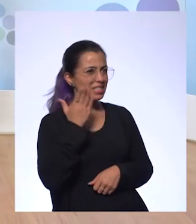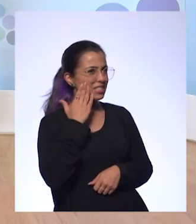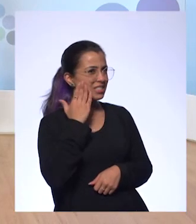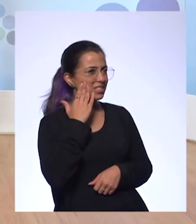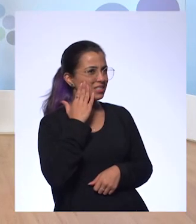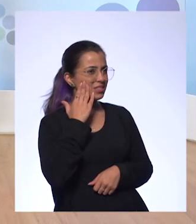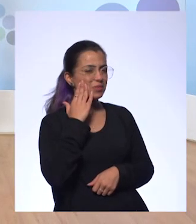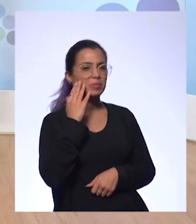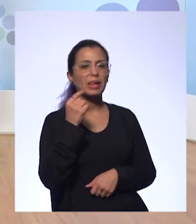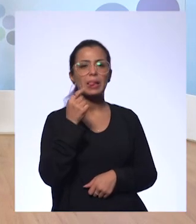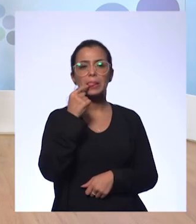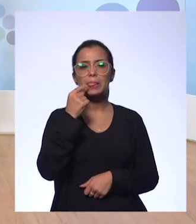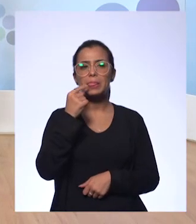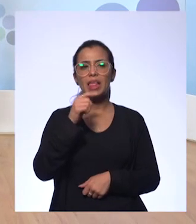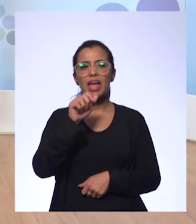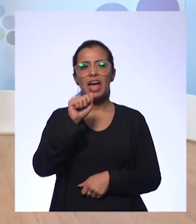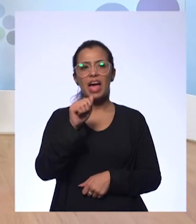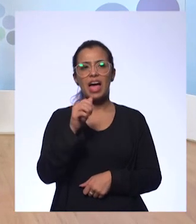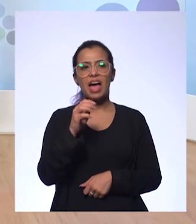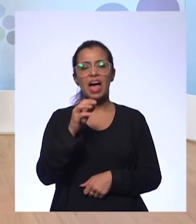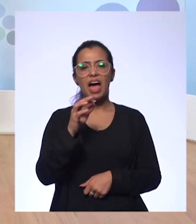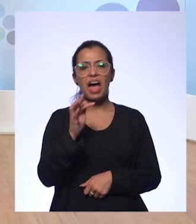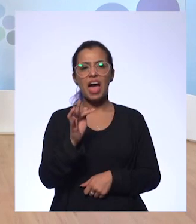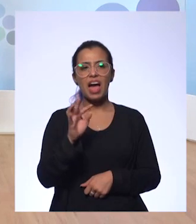Uma África na boca.